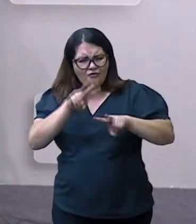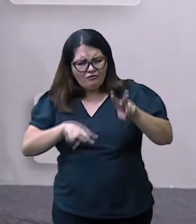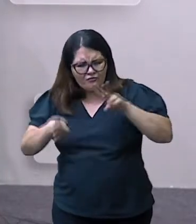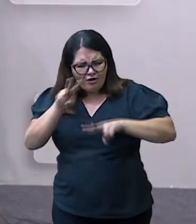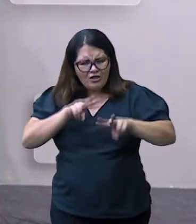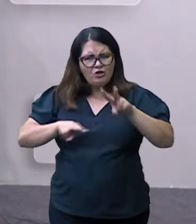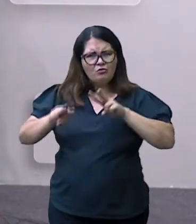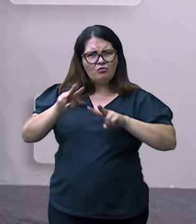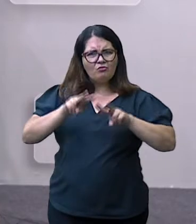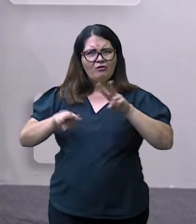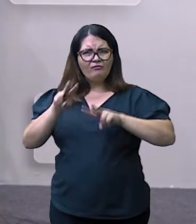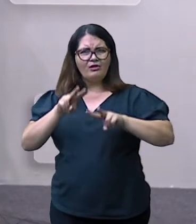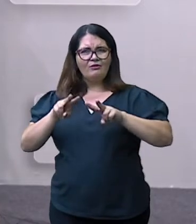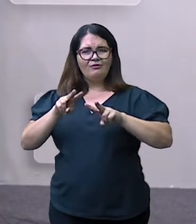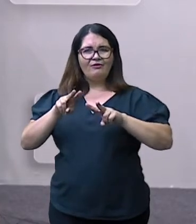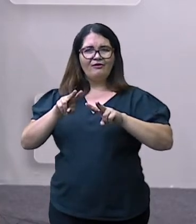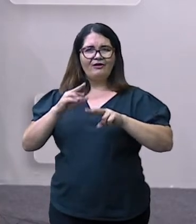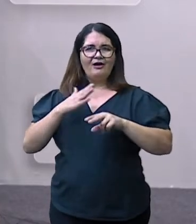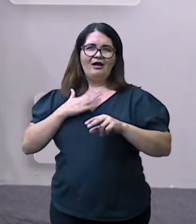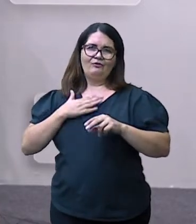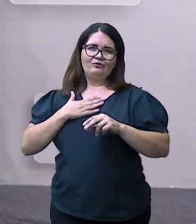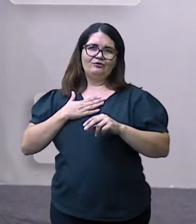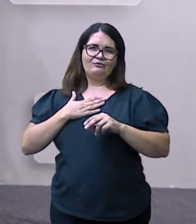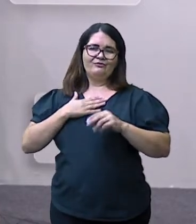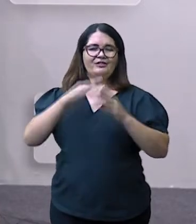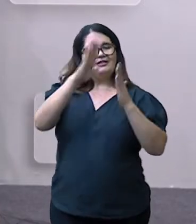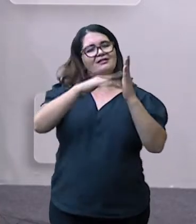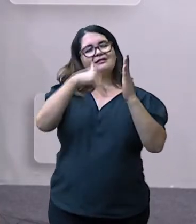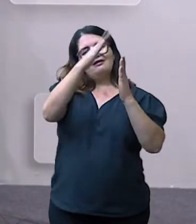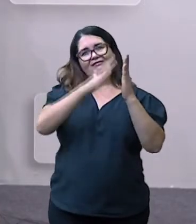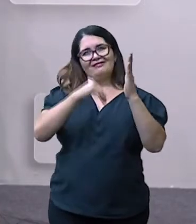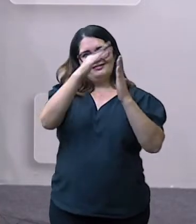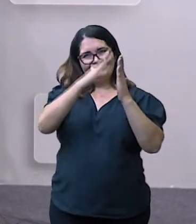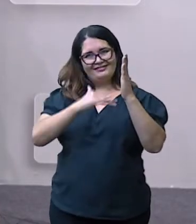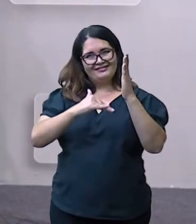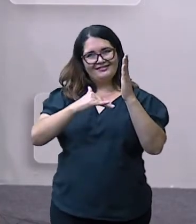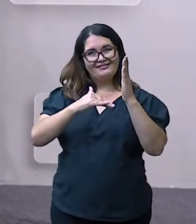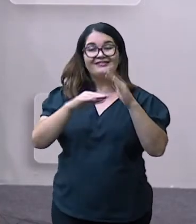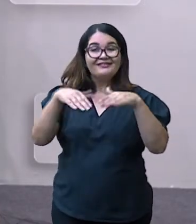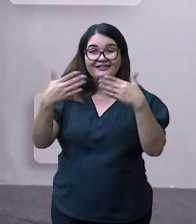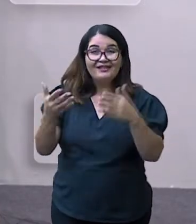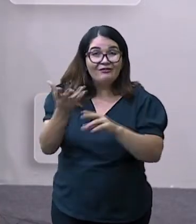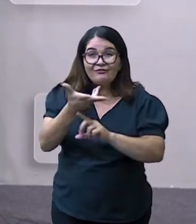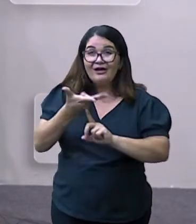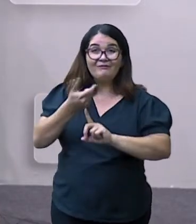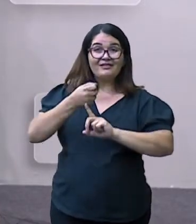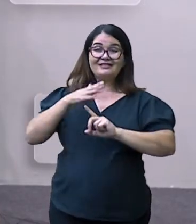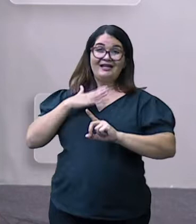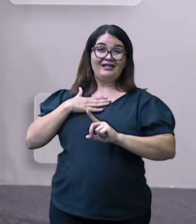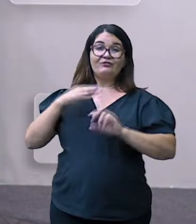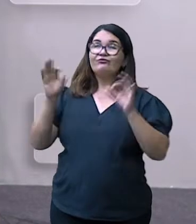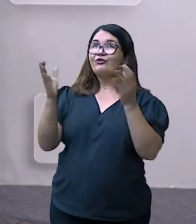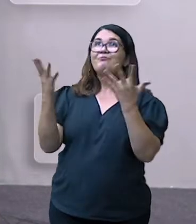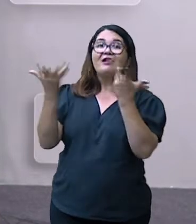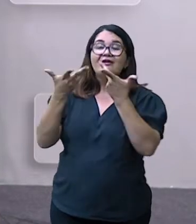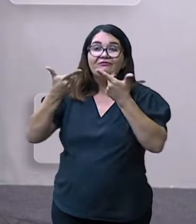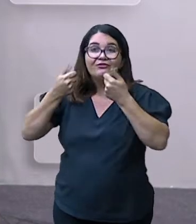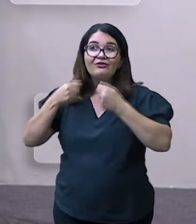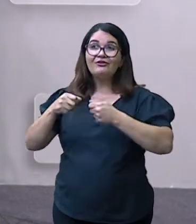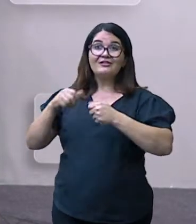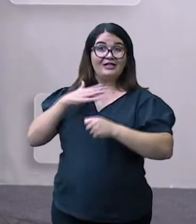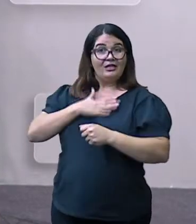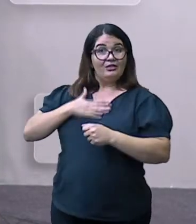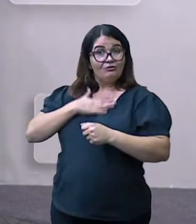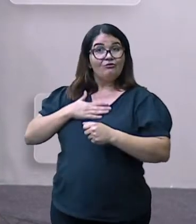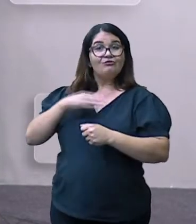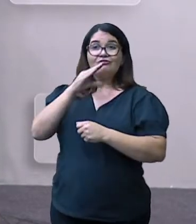naquela época. Então, eu com as palavras dele, eu fui para o Rio de Janeiro, São